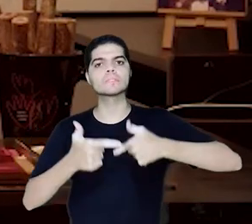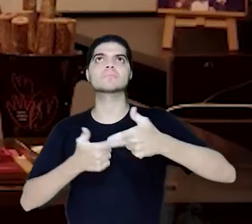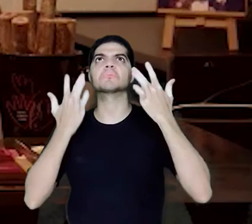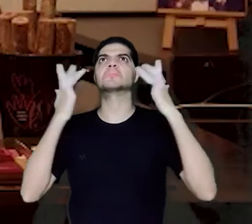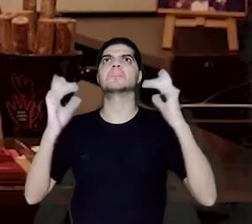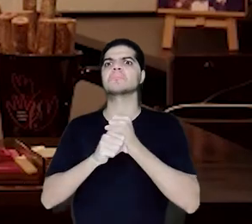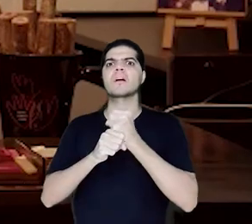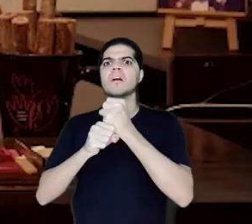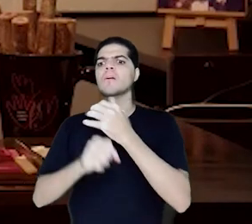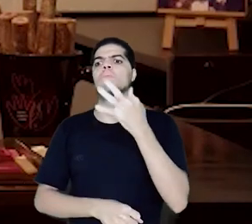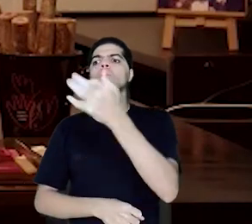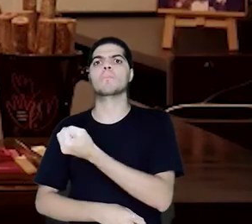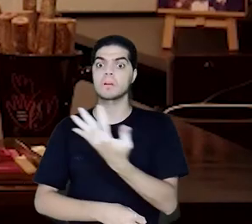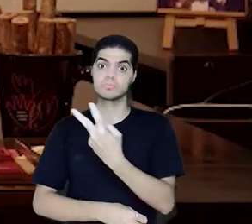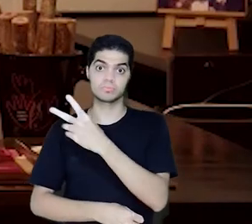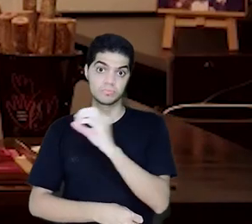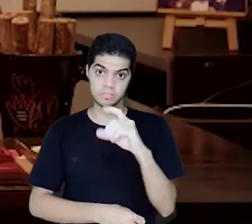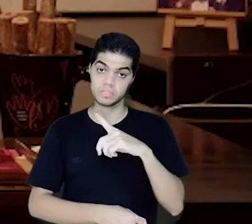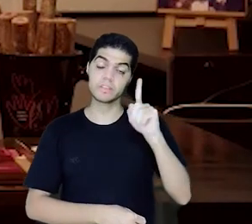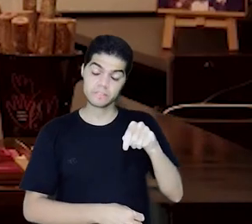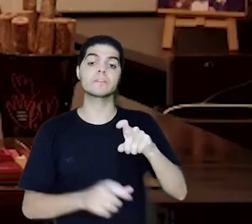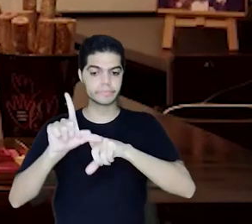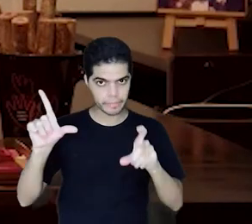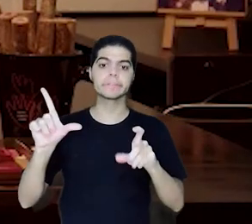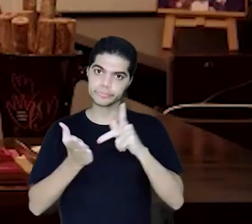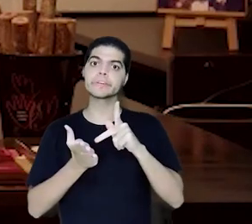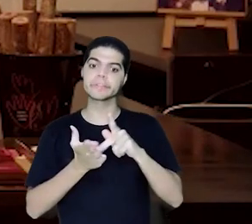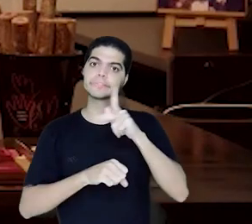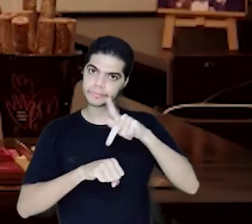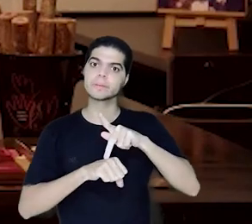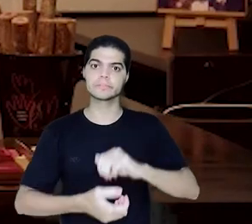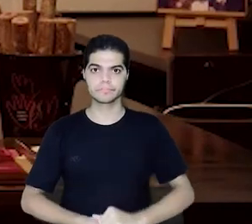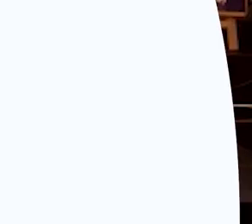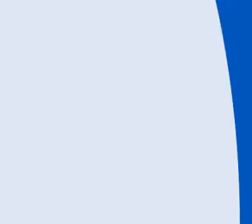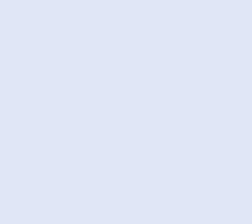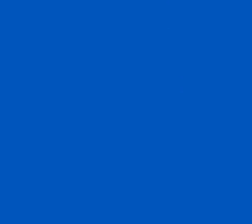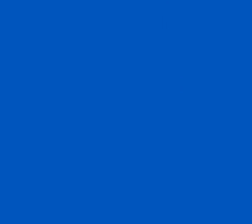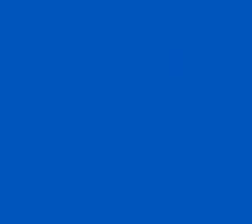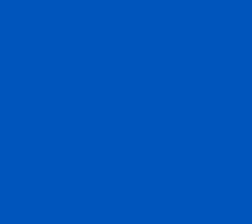200 anos, mas uma nova luta para realmente ter independência nesse país.